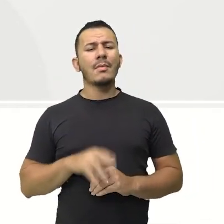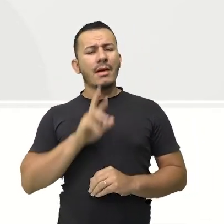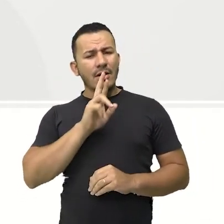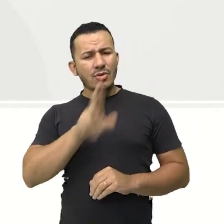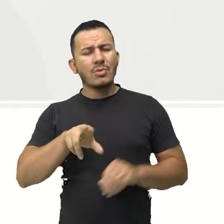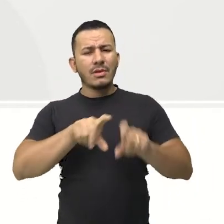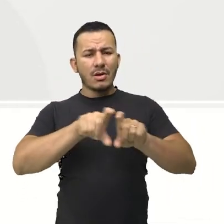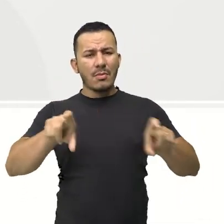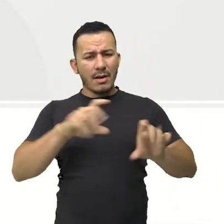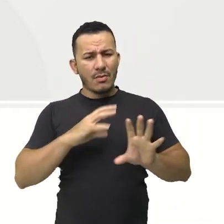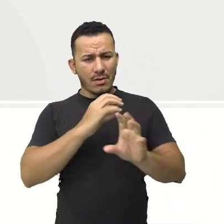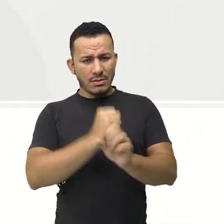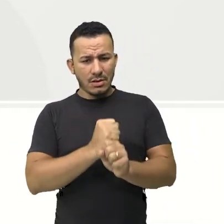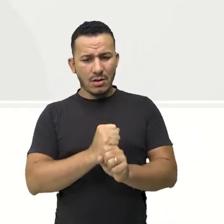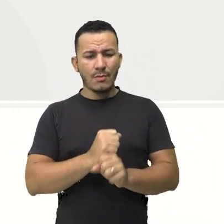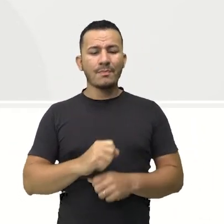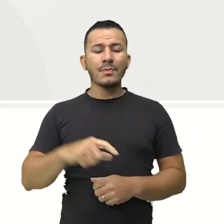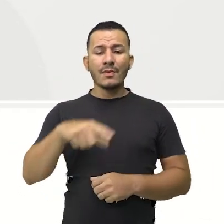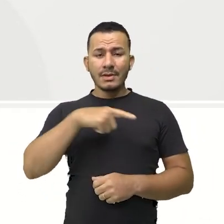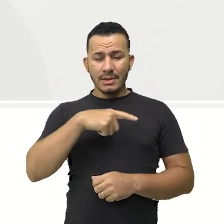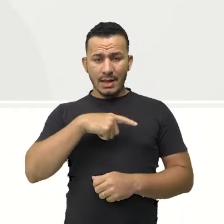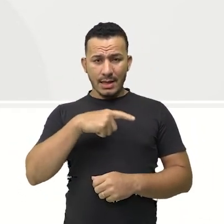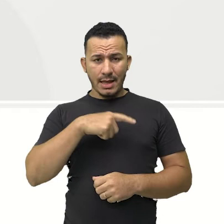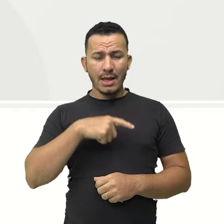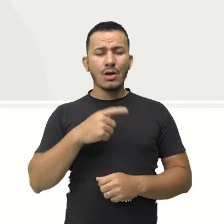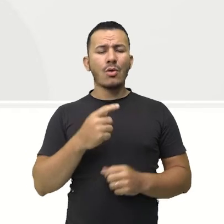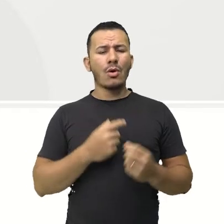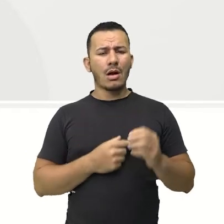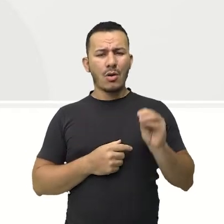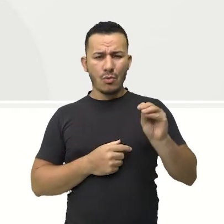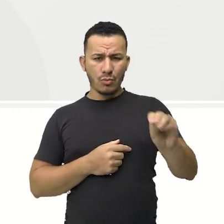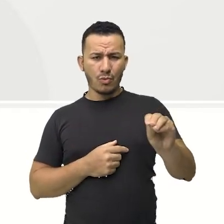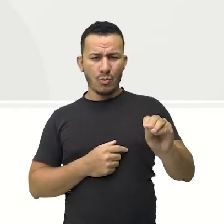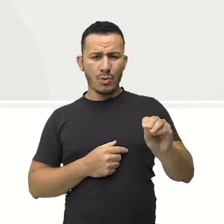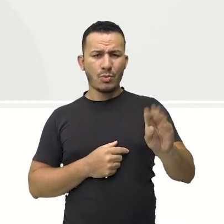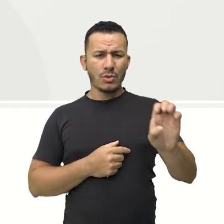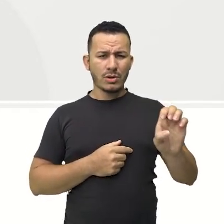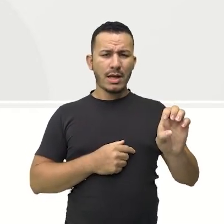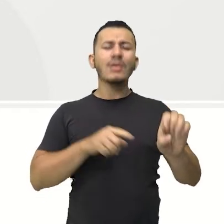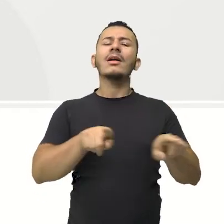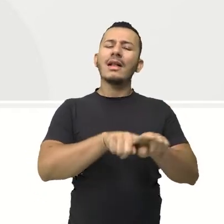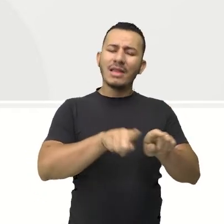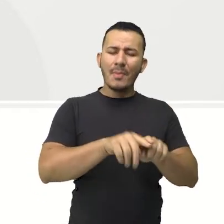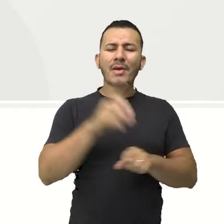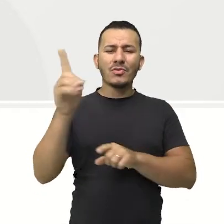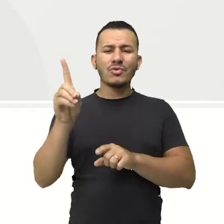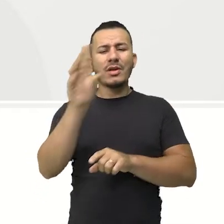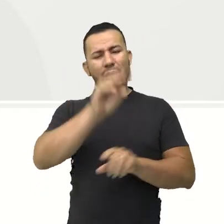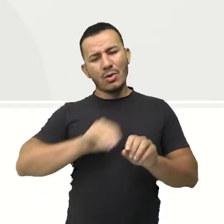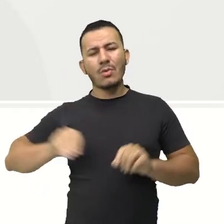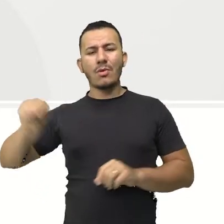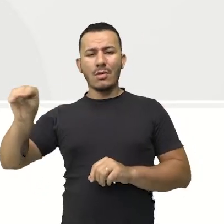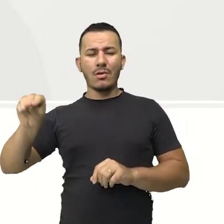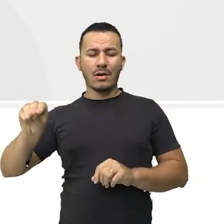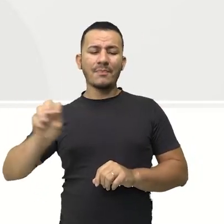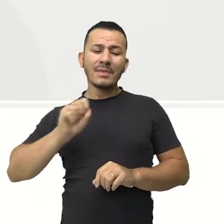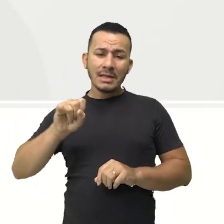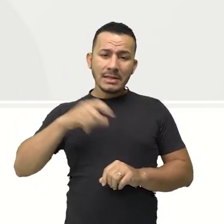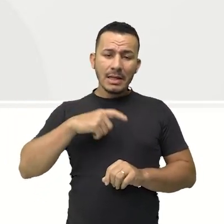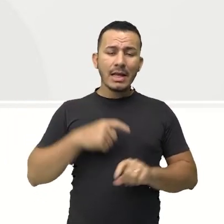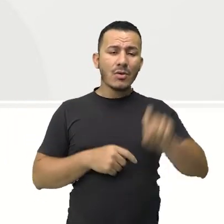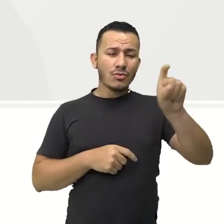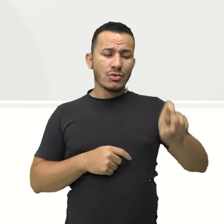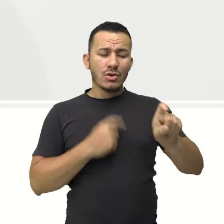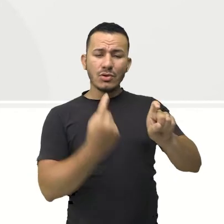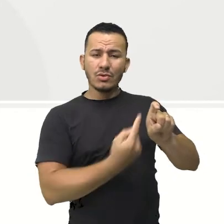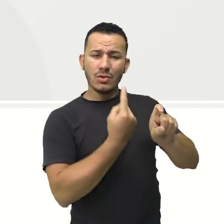equação, tudo que tu fizer de um lado, tu tem que fazer do outro, né? Assim a gente aprendeu. Se eu quero te deixar só o x de um lado, eu vou